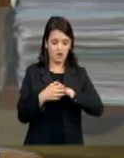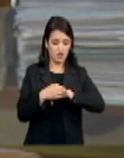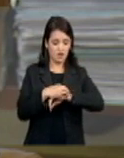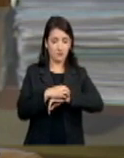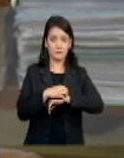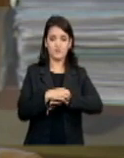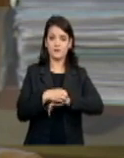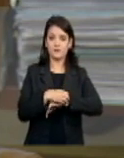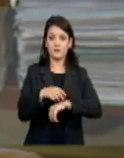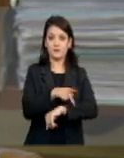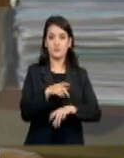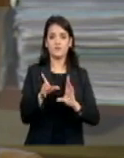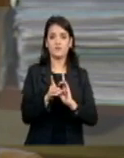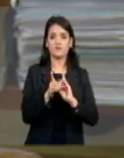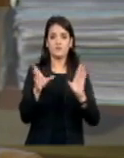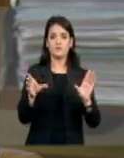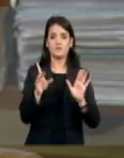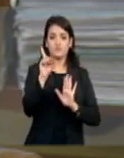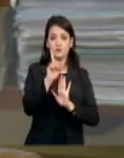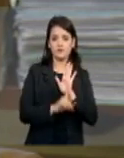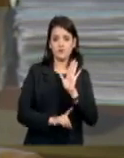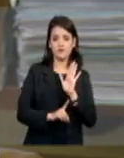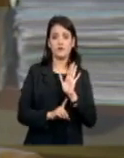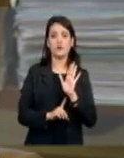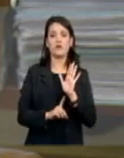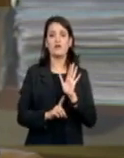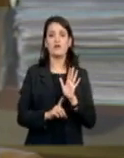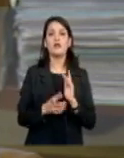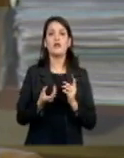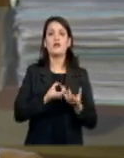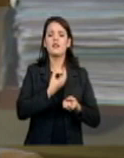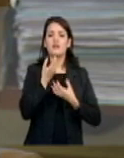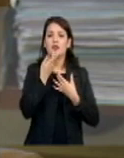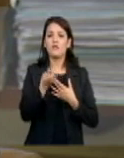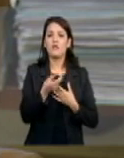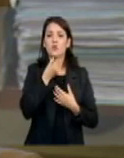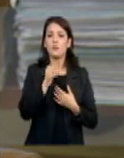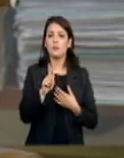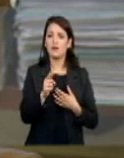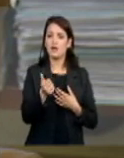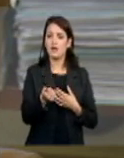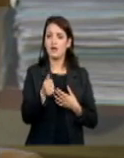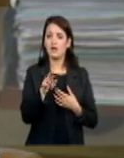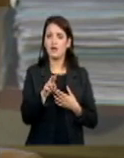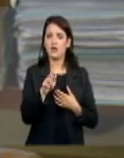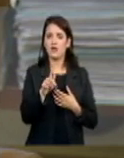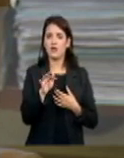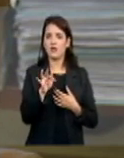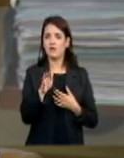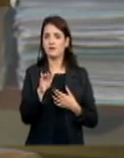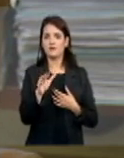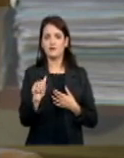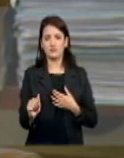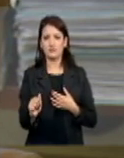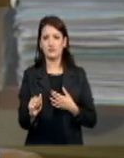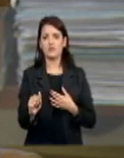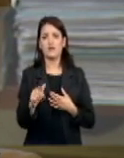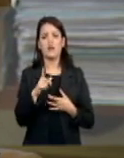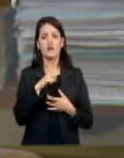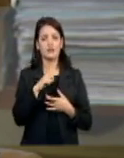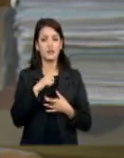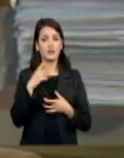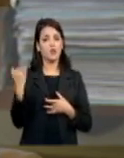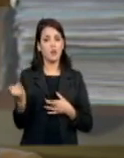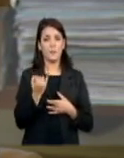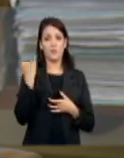direito na feliz expressão do saudoso eartha nem teria desempenho é importantíssimo